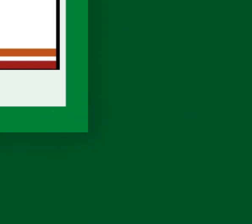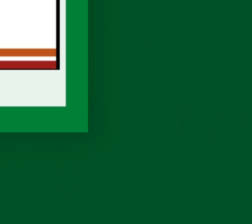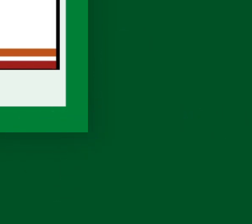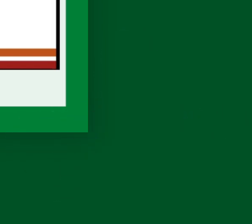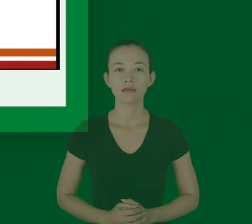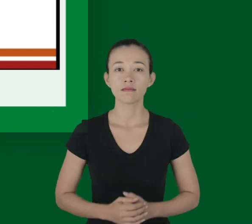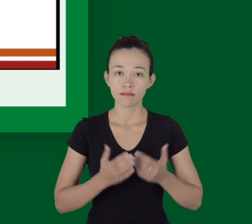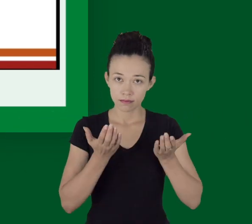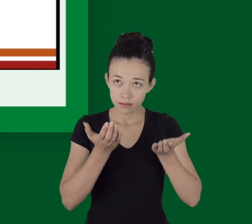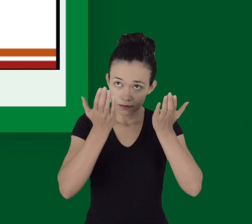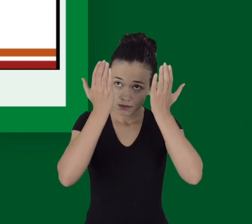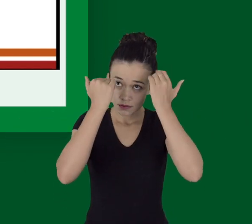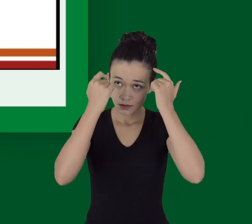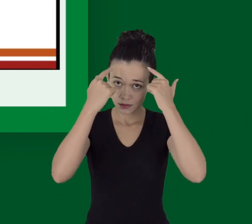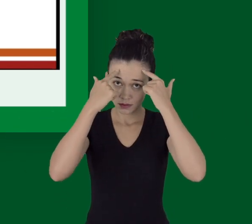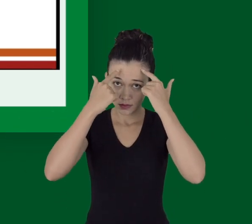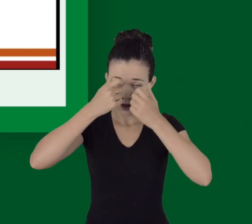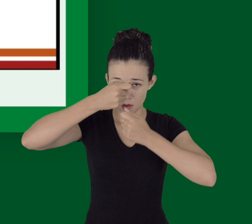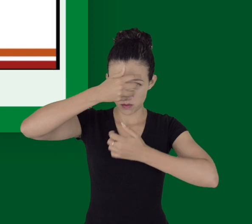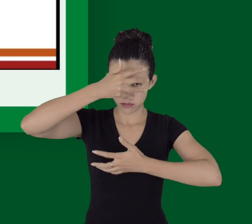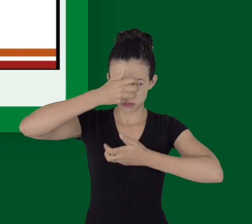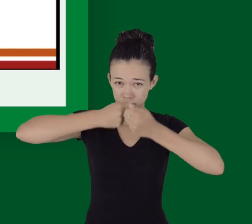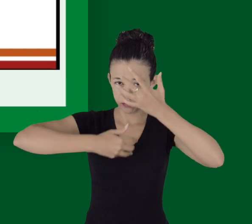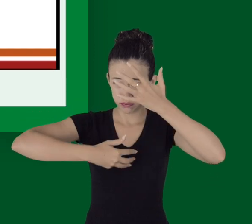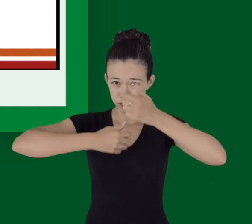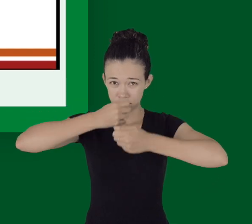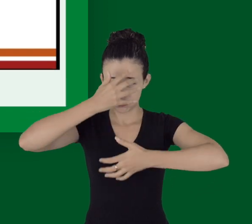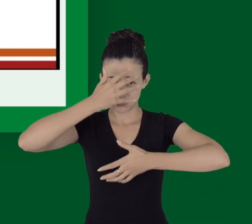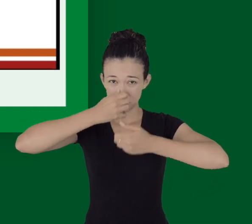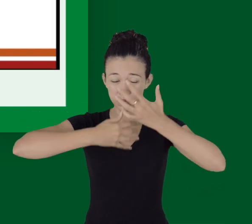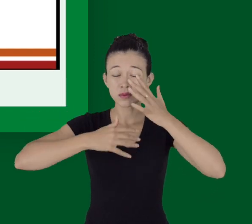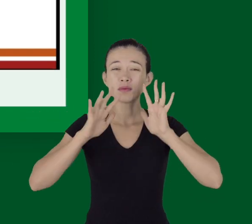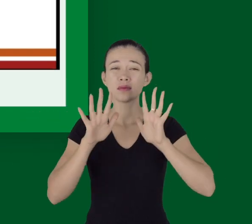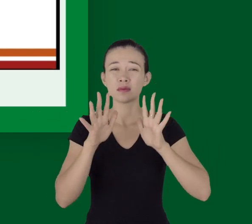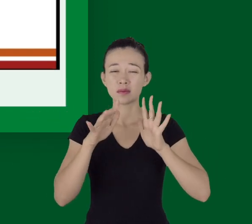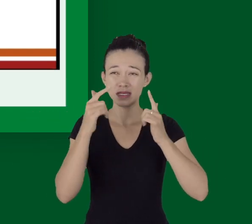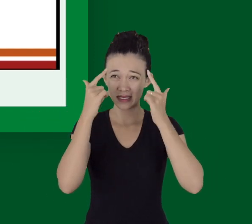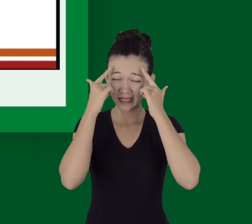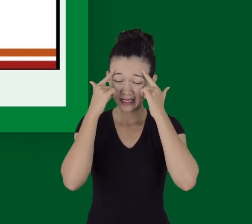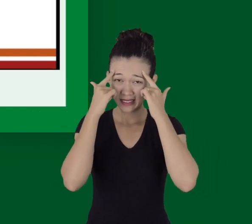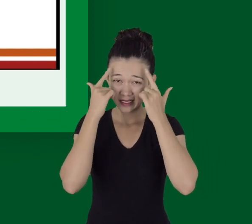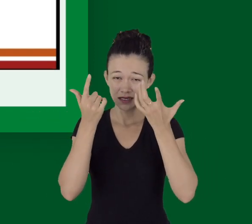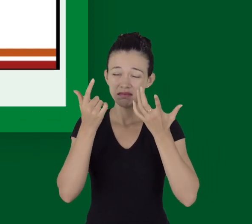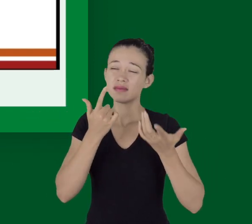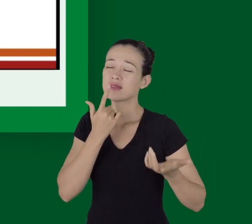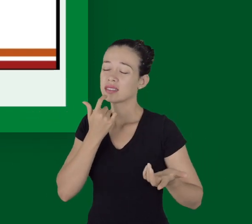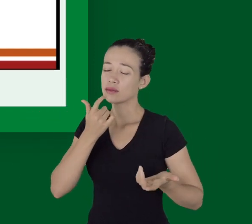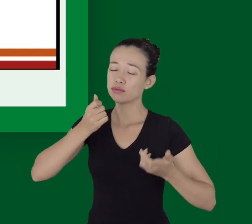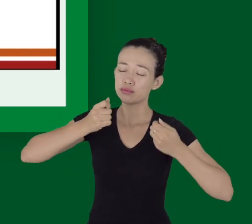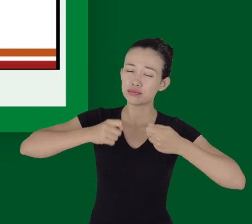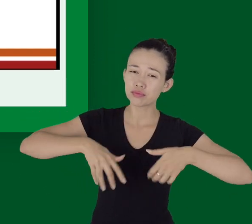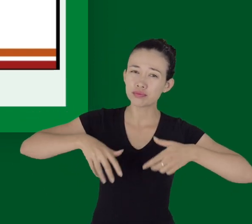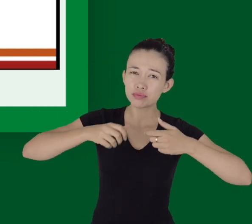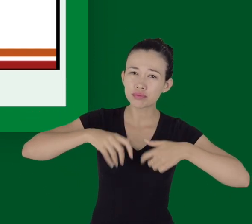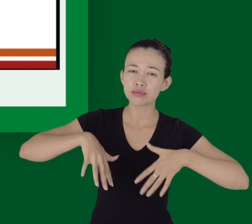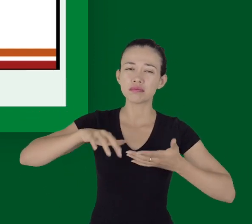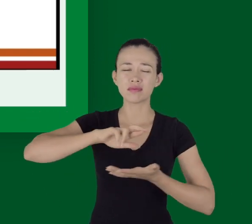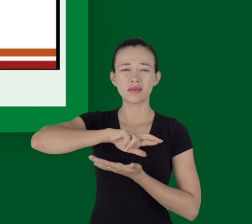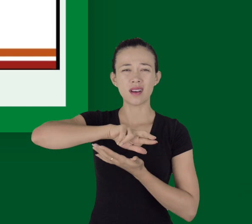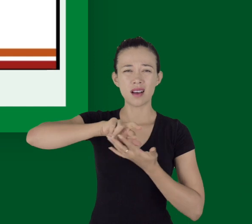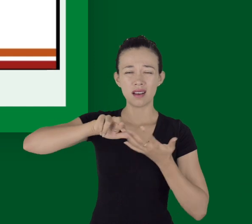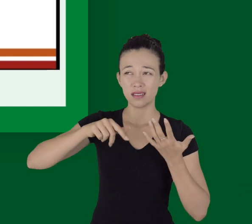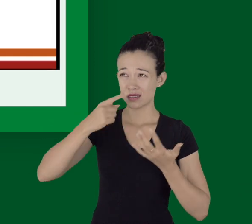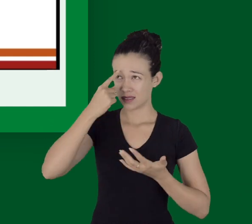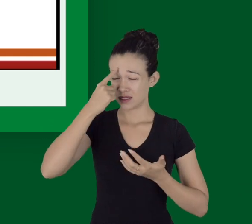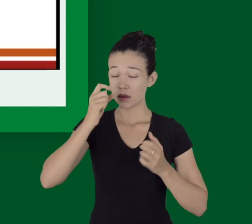vasoespasmo. O próprio tecido neurológico, uma vez irritado, uma vez com estruturas que irritam, seja por conta de sangramento, seja por conta